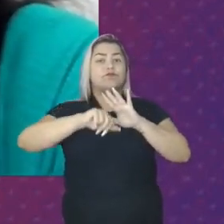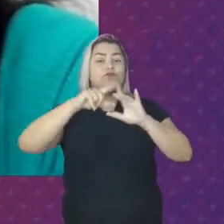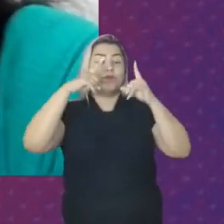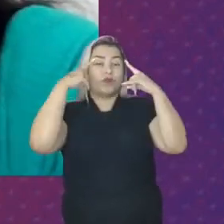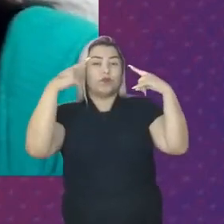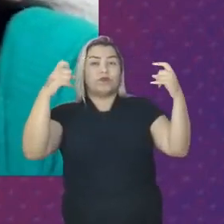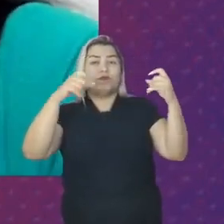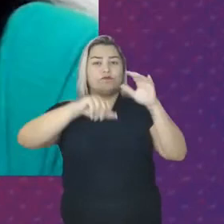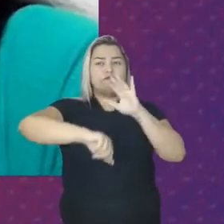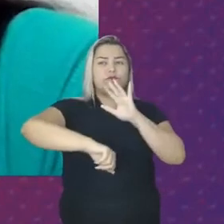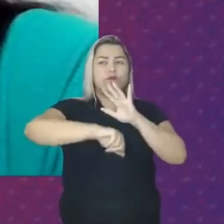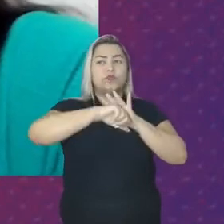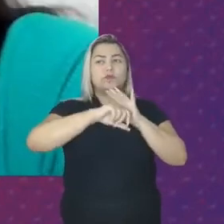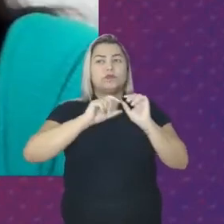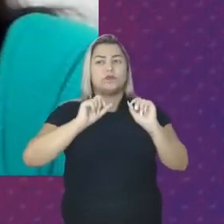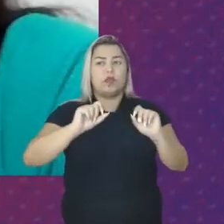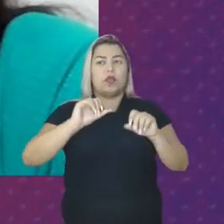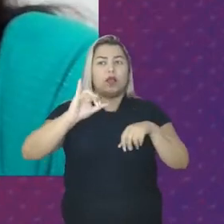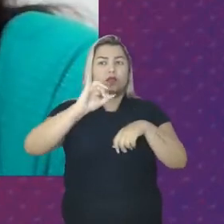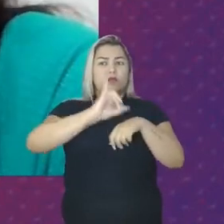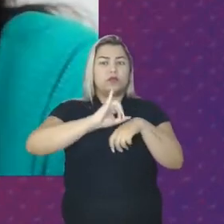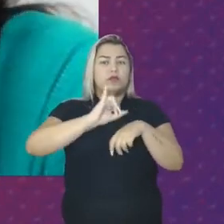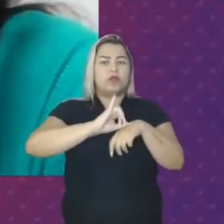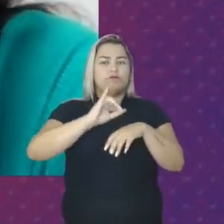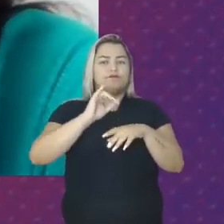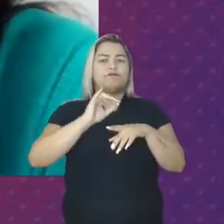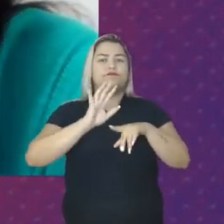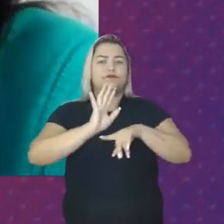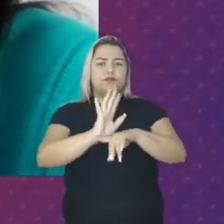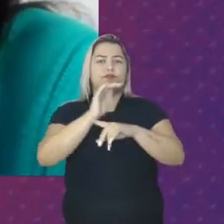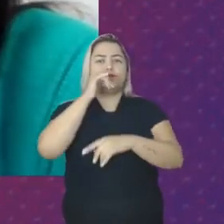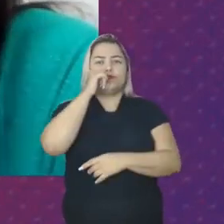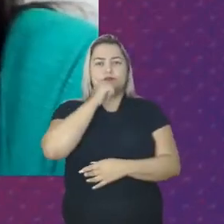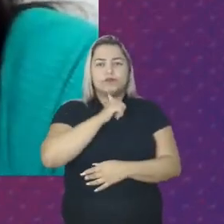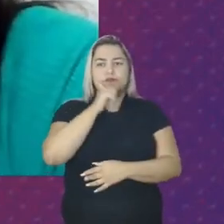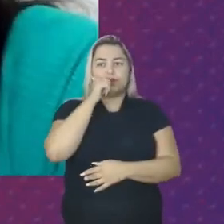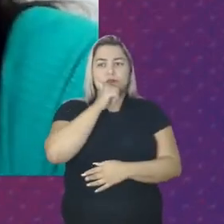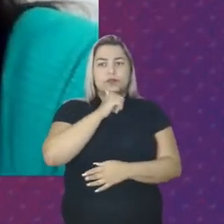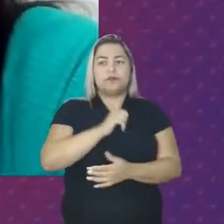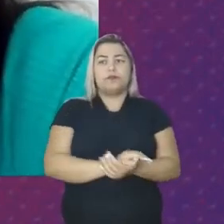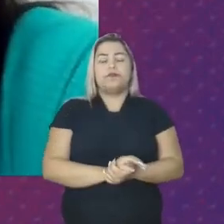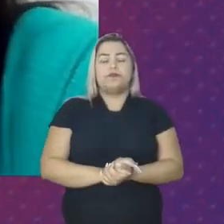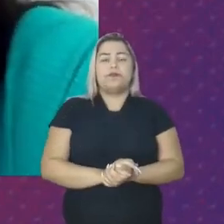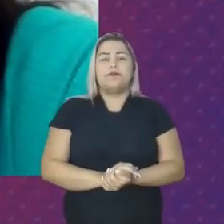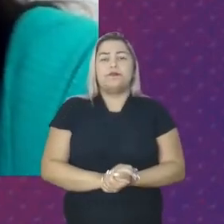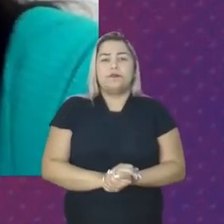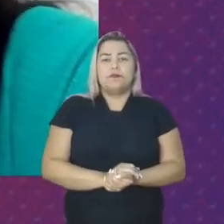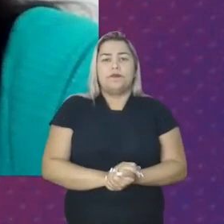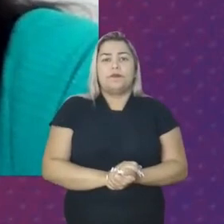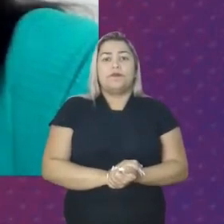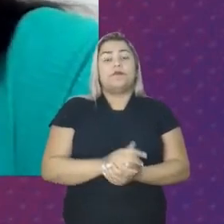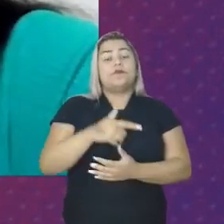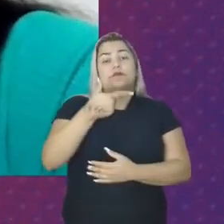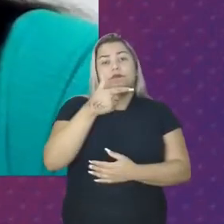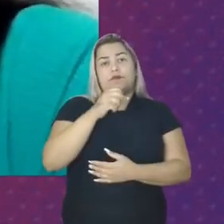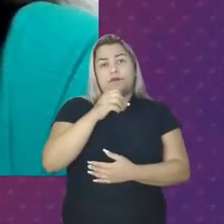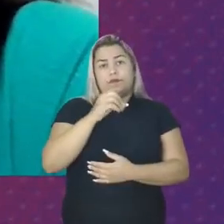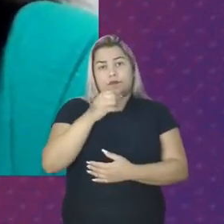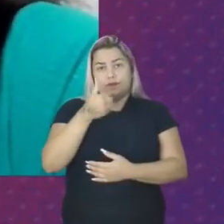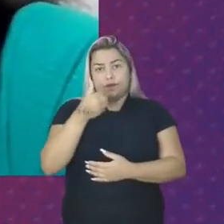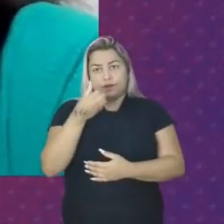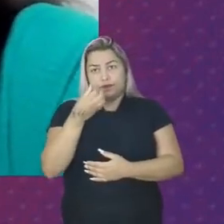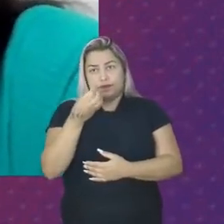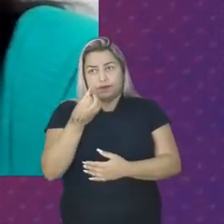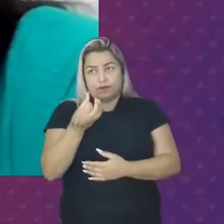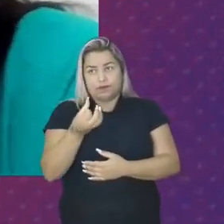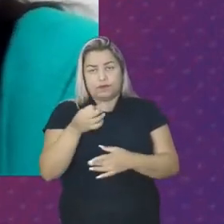2005, surge a Central de Atendimento à Mulher, né, a gente usa a sigla CAM, e a partir de 2006, a SPM